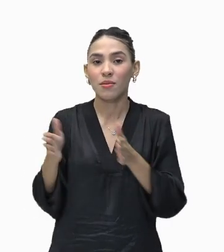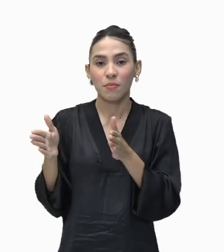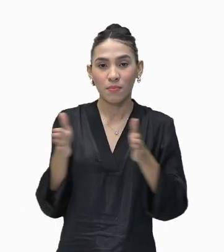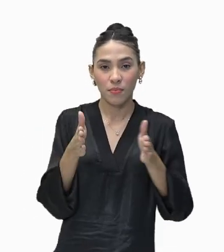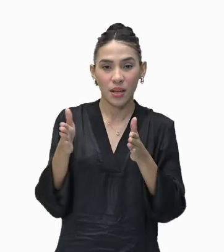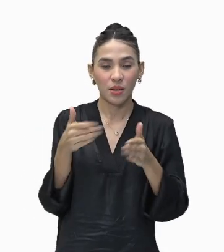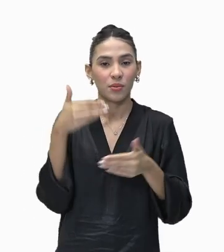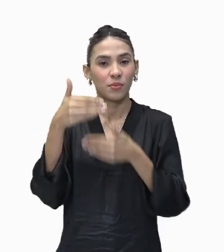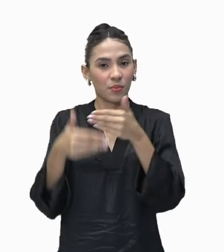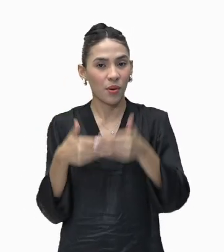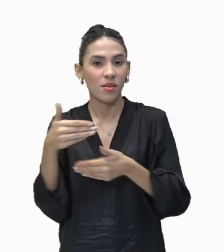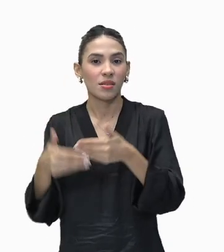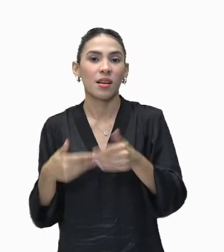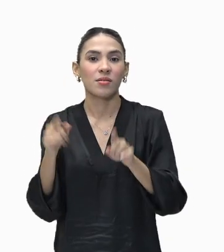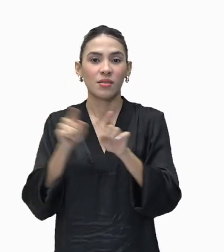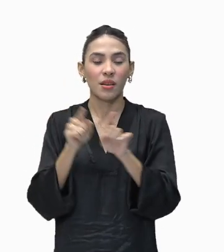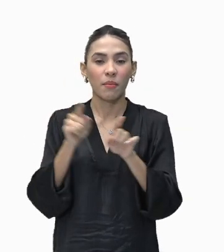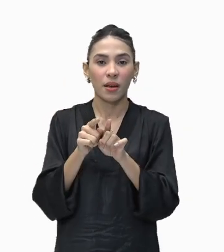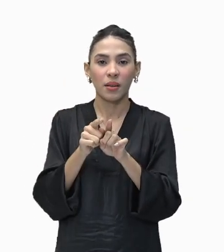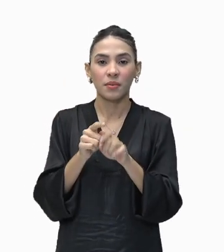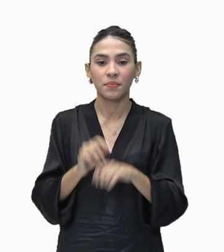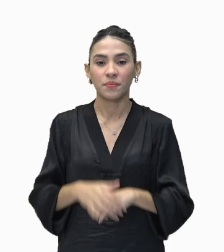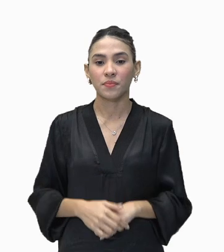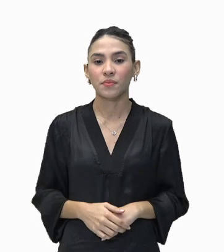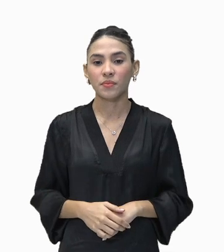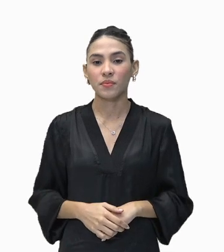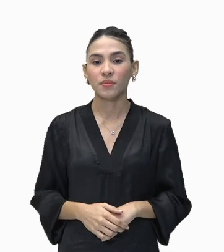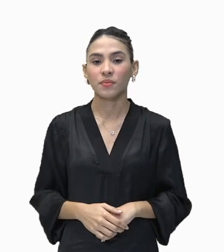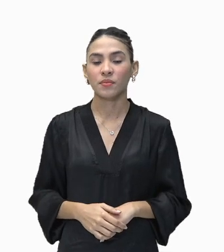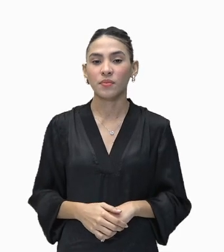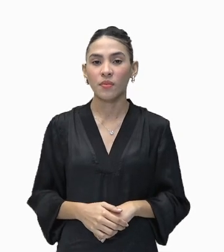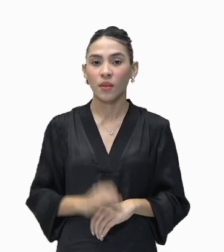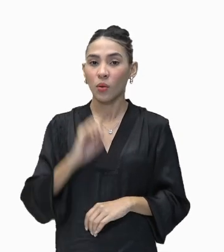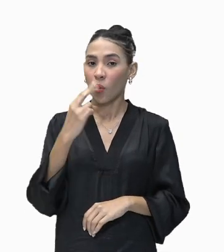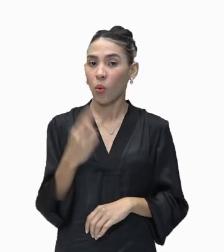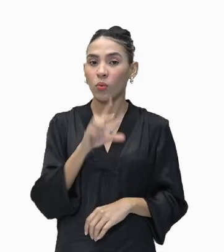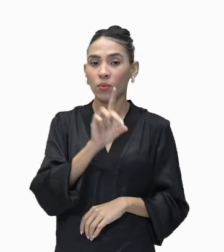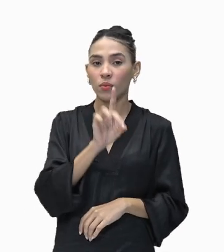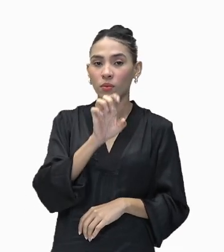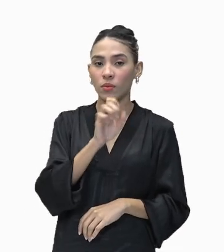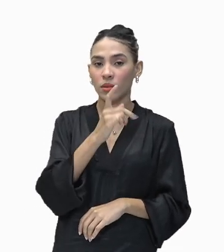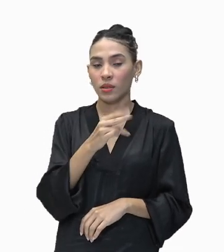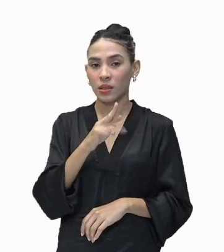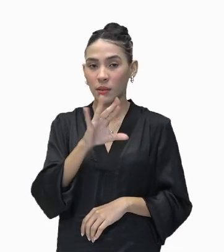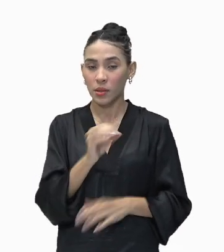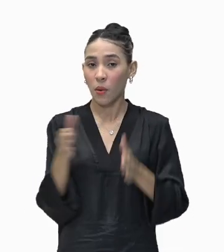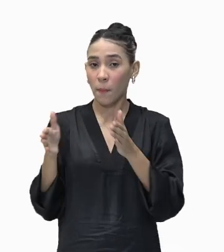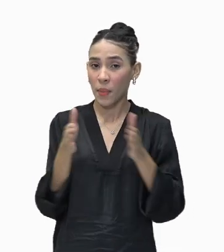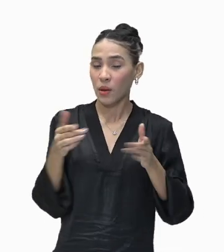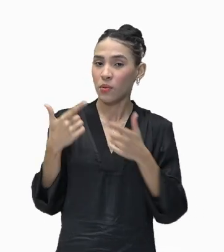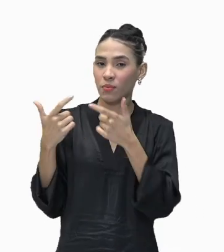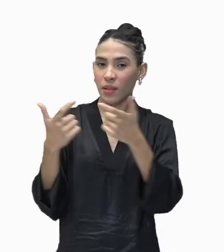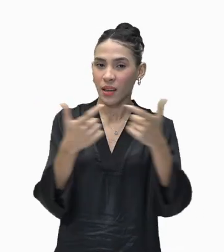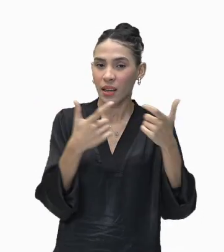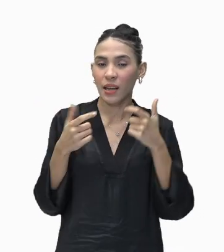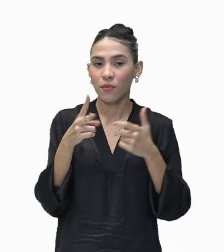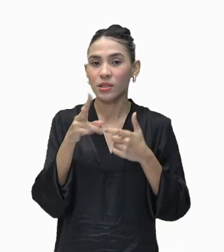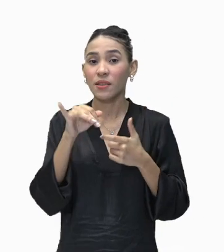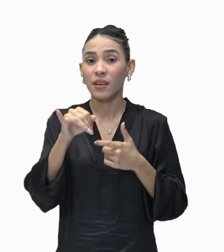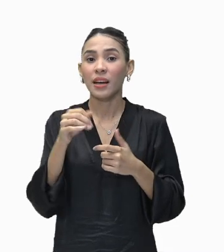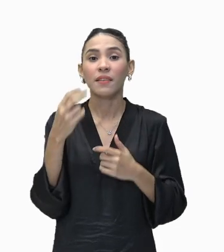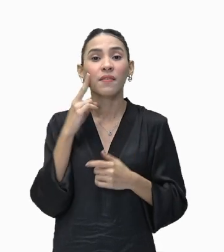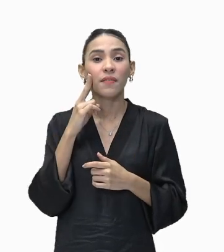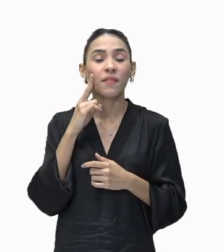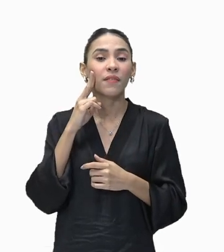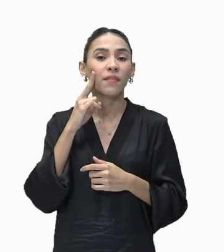esse processo ali de desenvolvimento ou dessa grande depressão, nesse período entre guerras, que nós vamos ver o surgimento dos